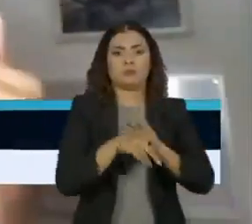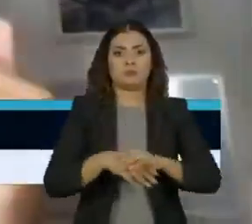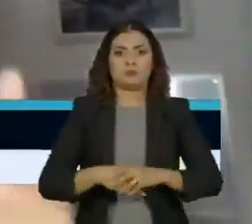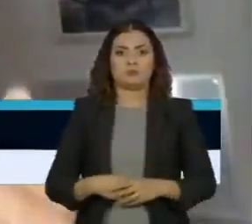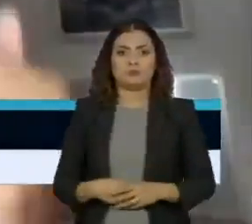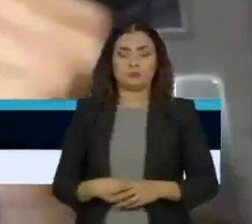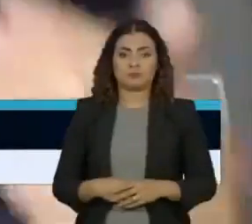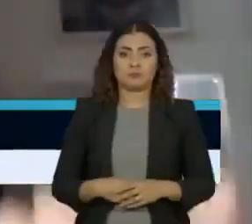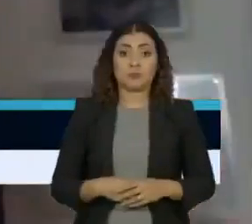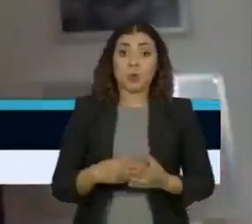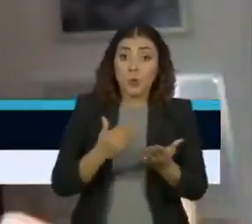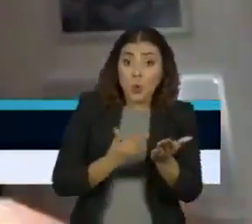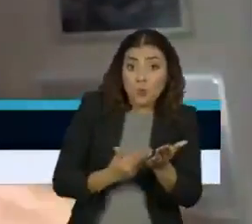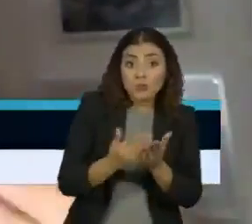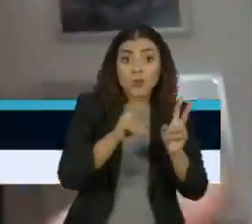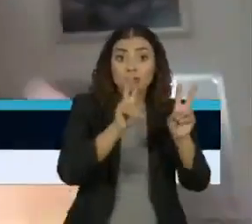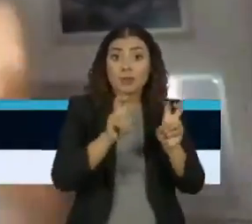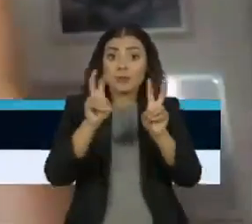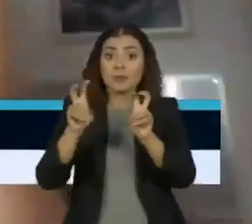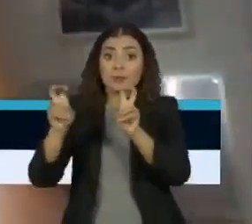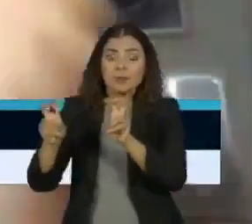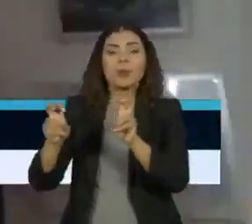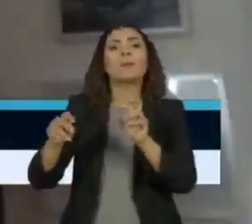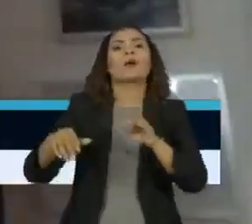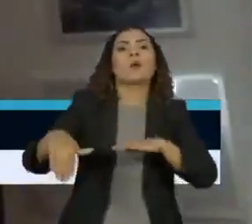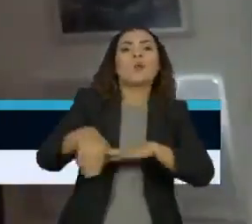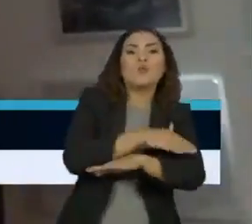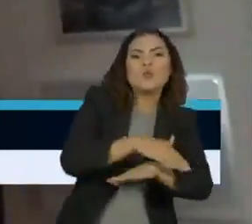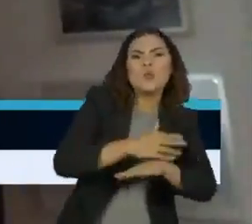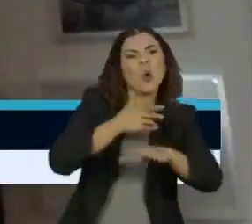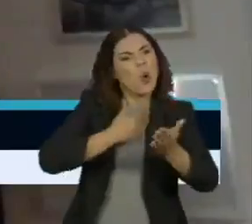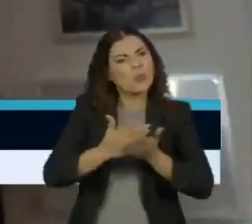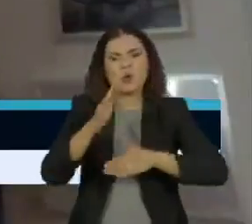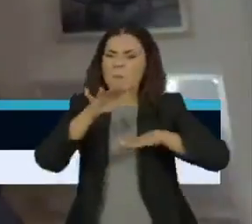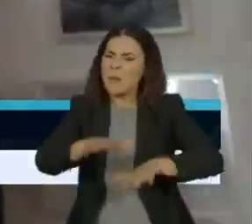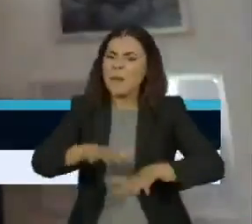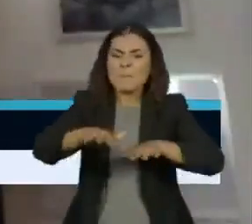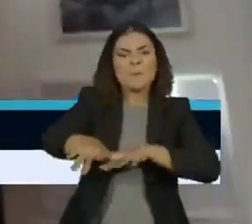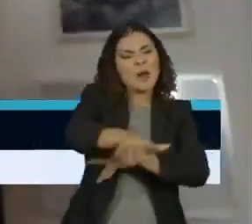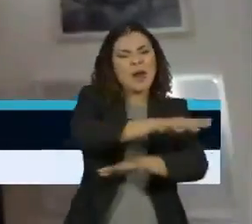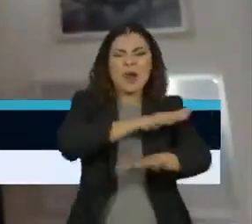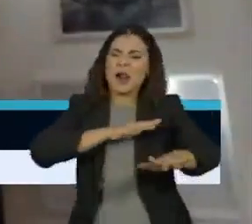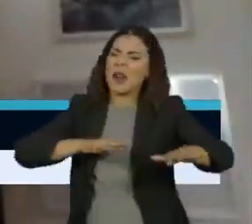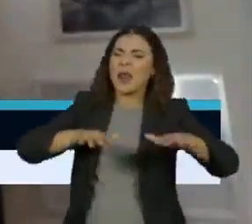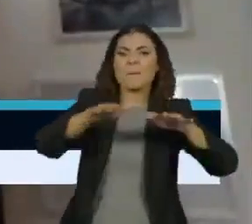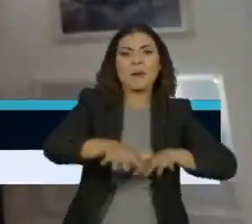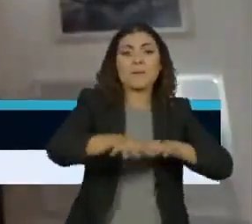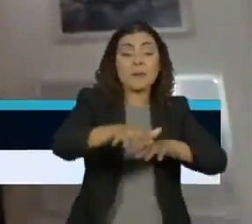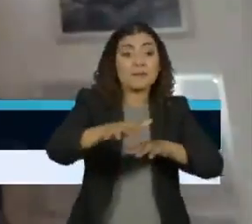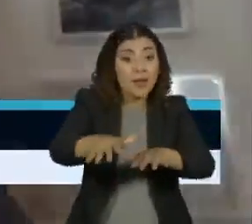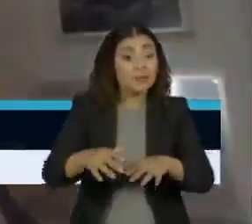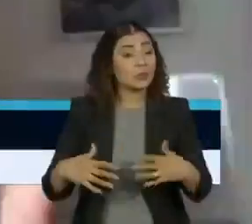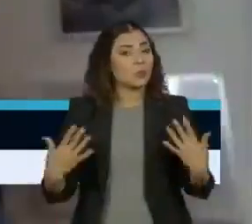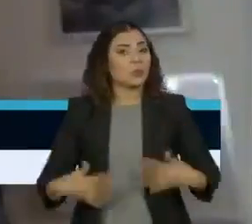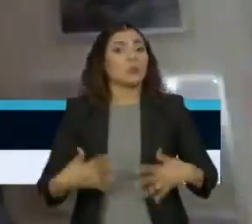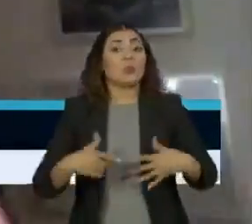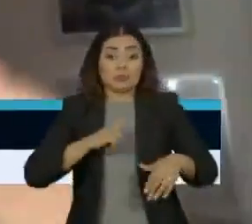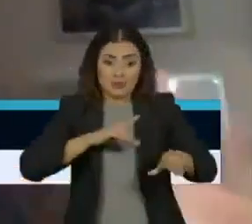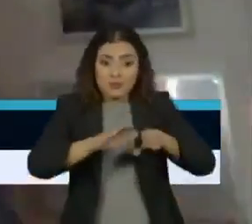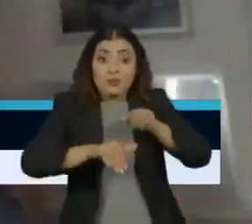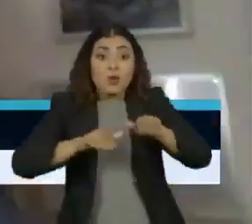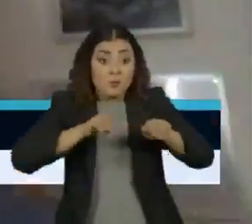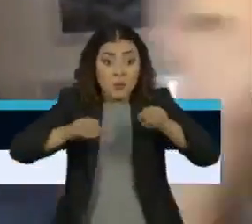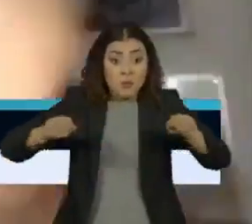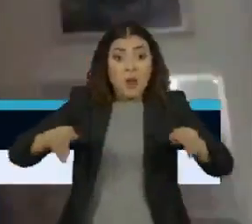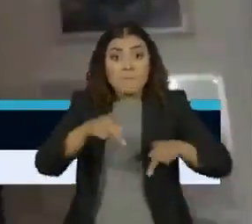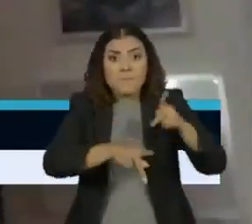Na hora que as pautas ganham as ruas, as pautas difusas ganham as ruas, né? Na hora que há um chamamento público